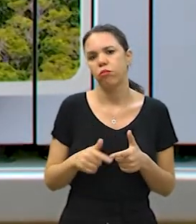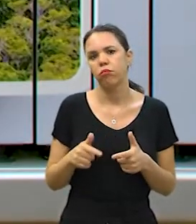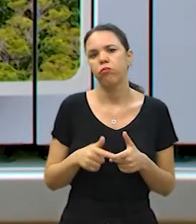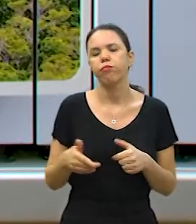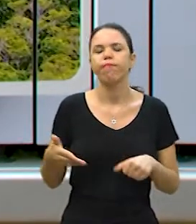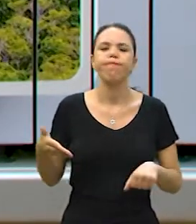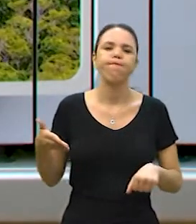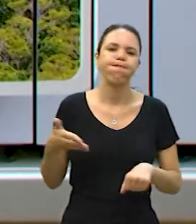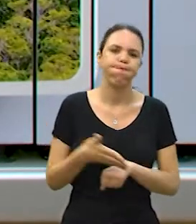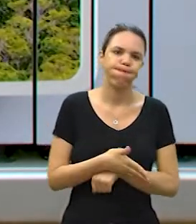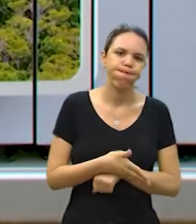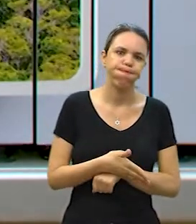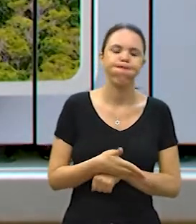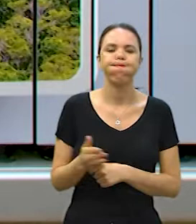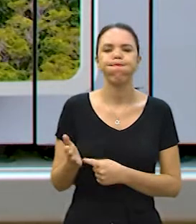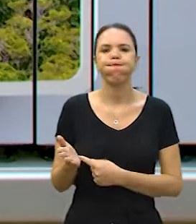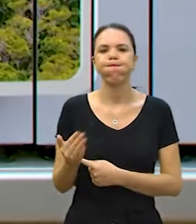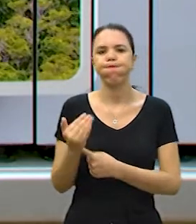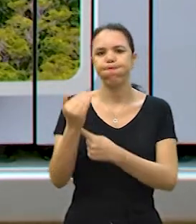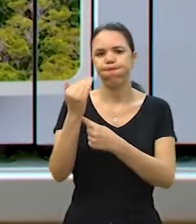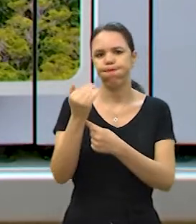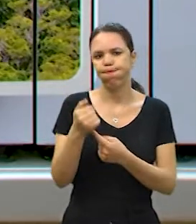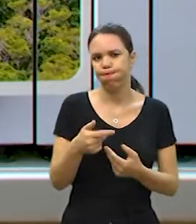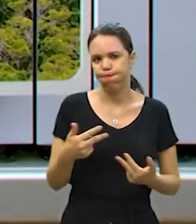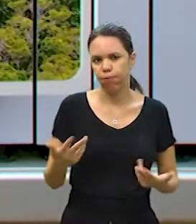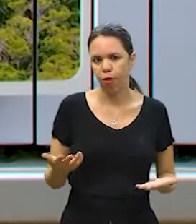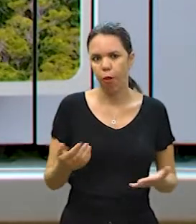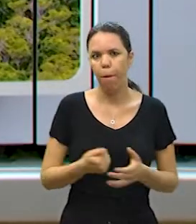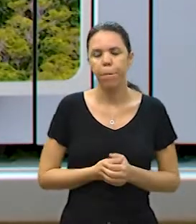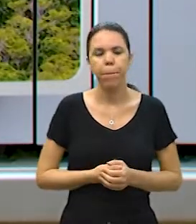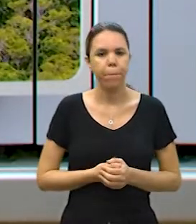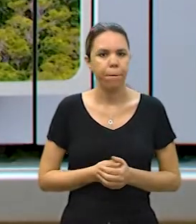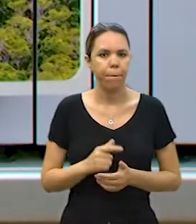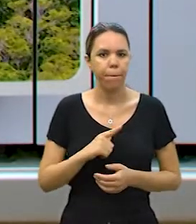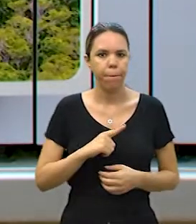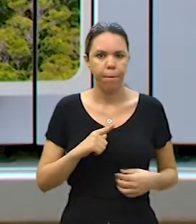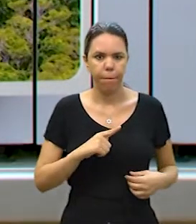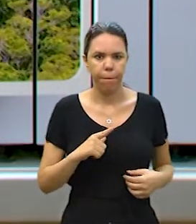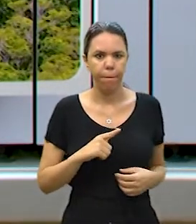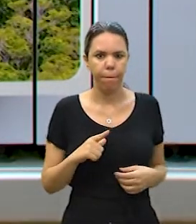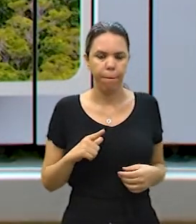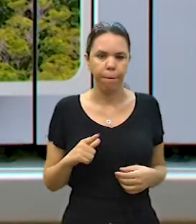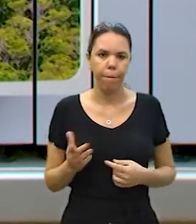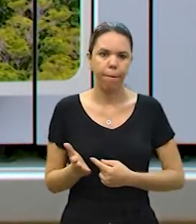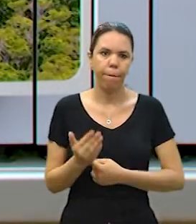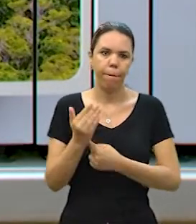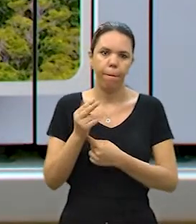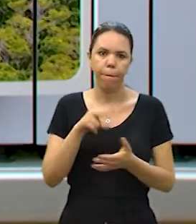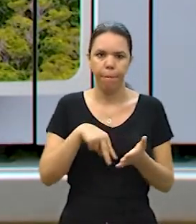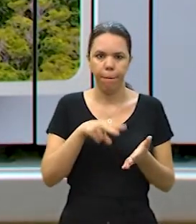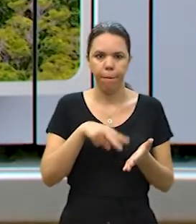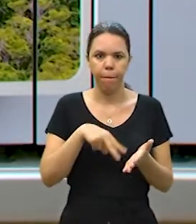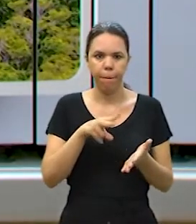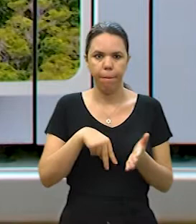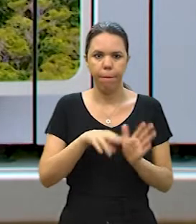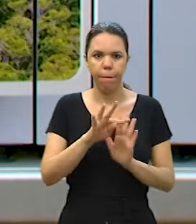respeito ao acesso a tecnologias, para que tenham tecnologias de leitura de um